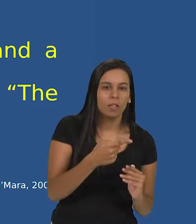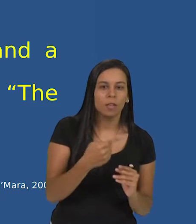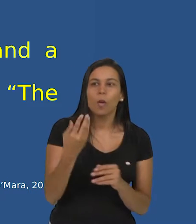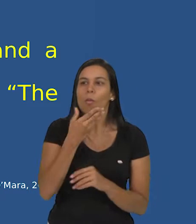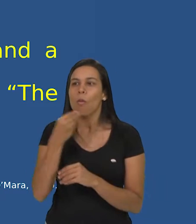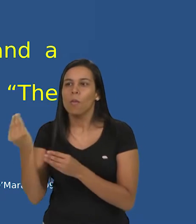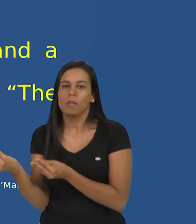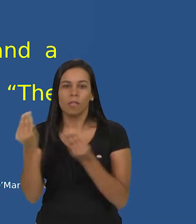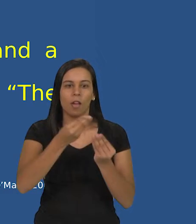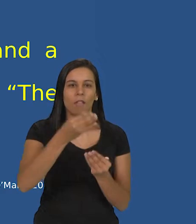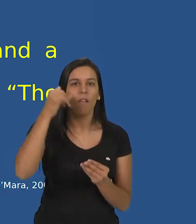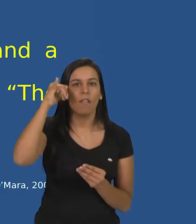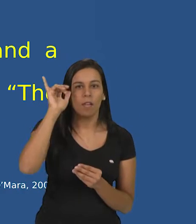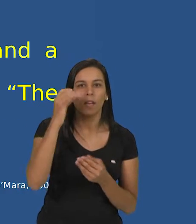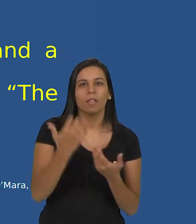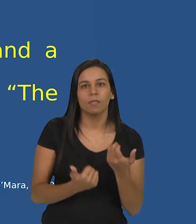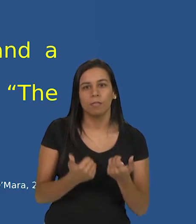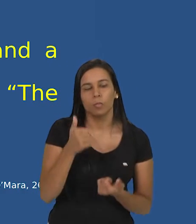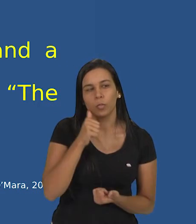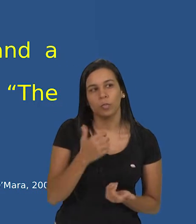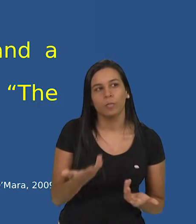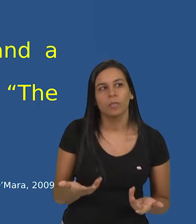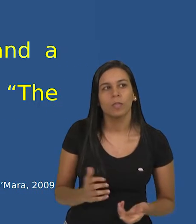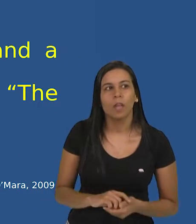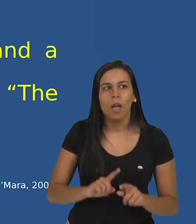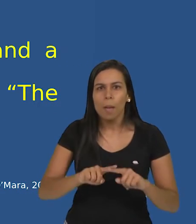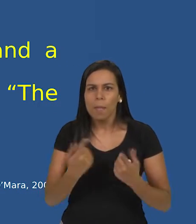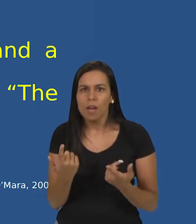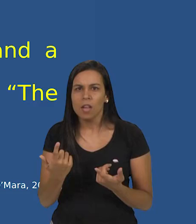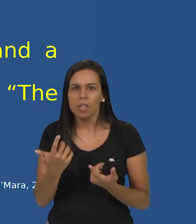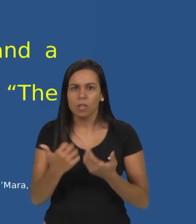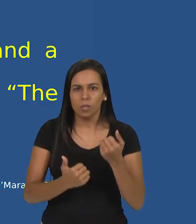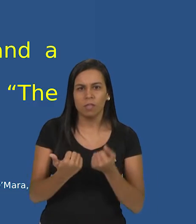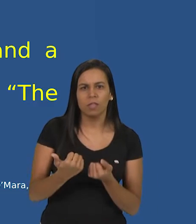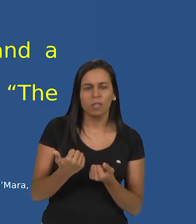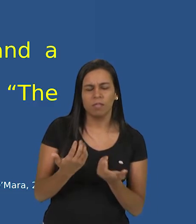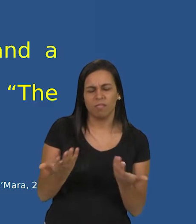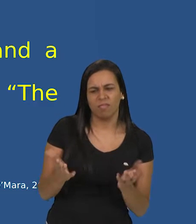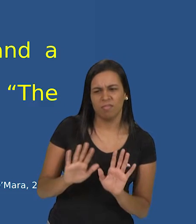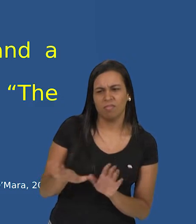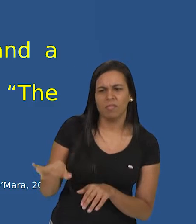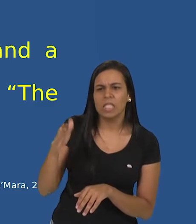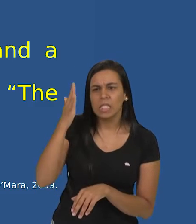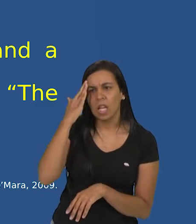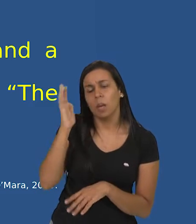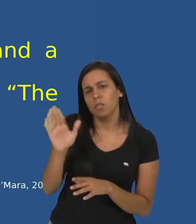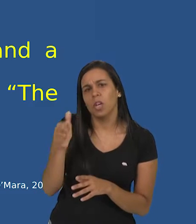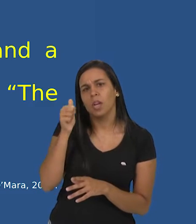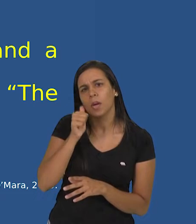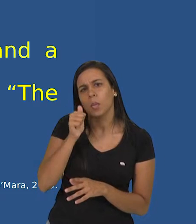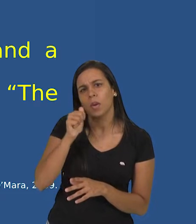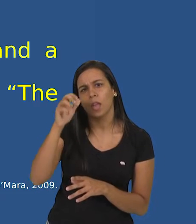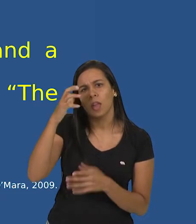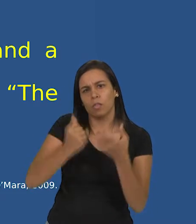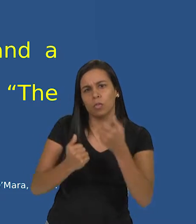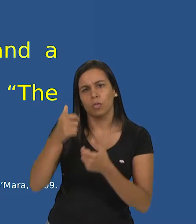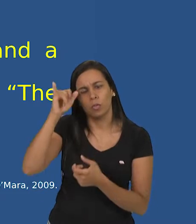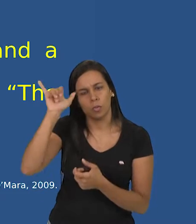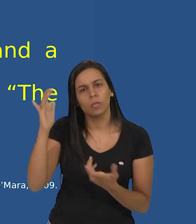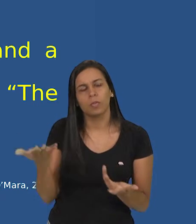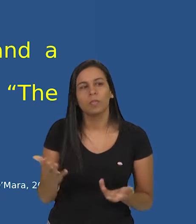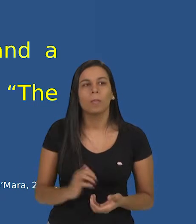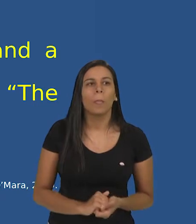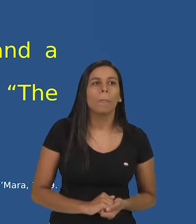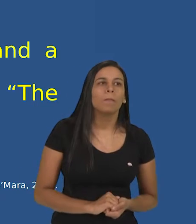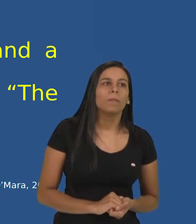Uma vaca. Isso aqui é vaca leiteira, mas o leiteiro eu risquei porque não vai ter peso. Uma vaca, tá? Então o que é que ele falou? Eu vou me livrar dos animais,